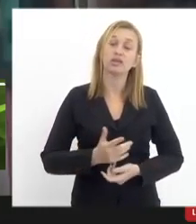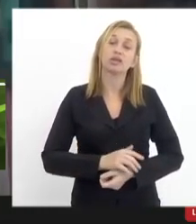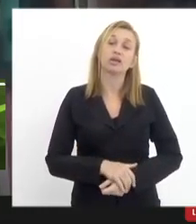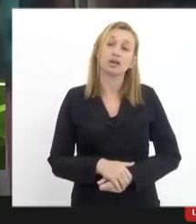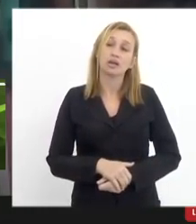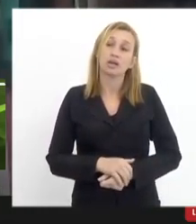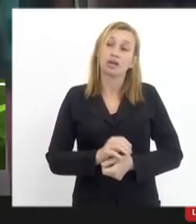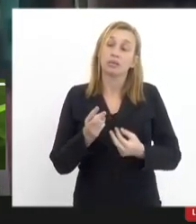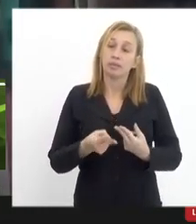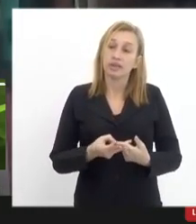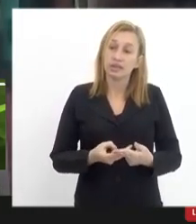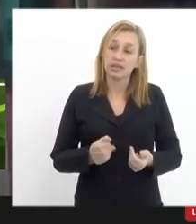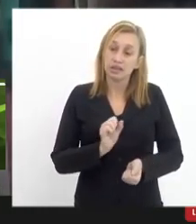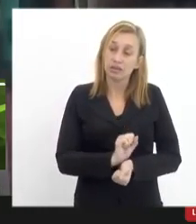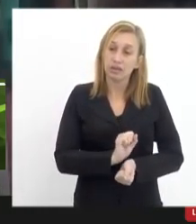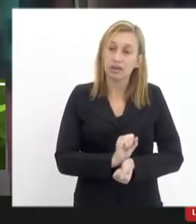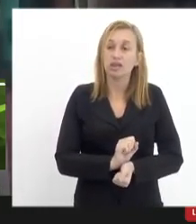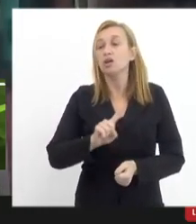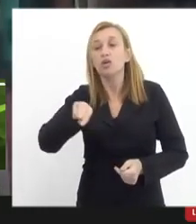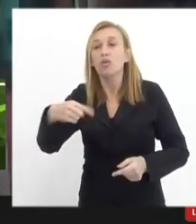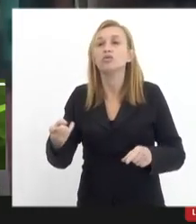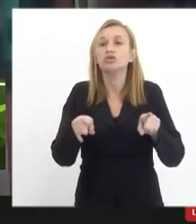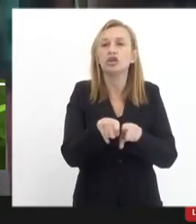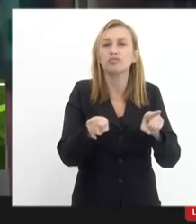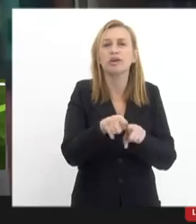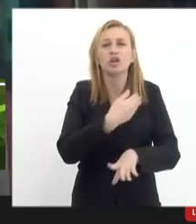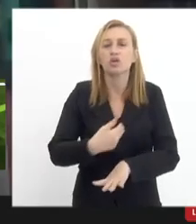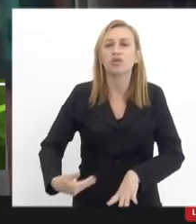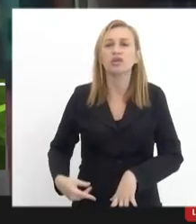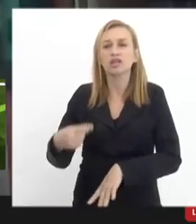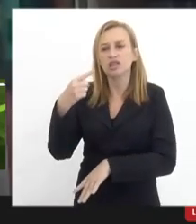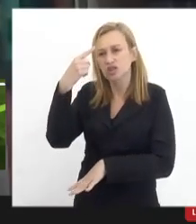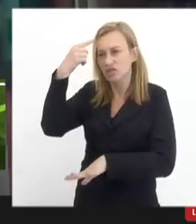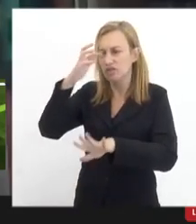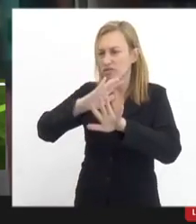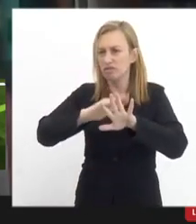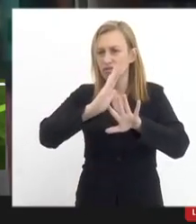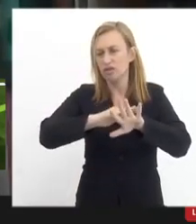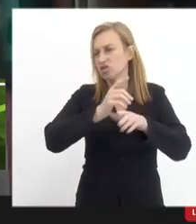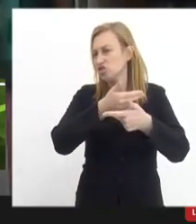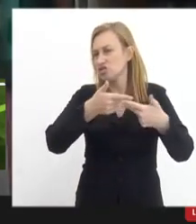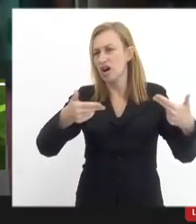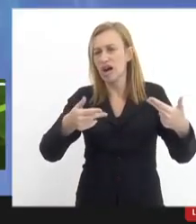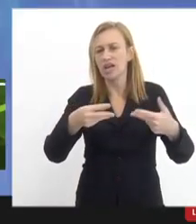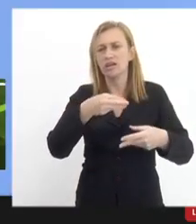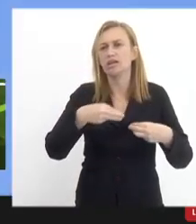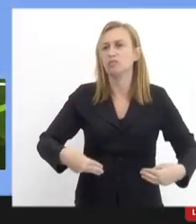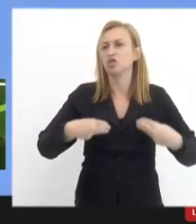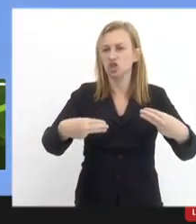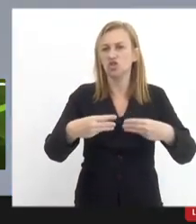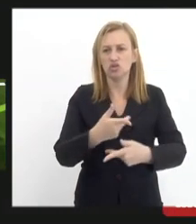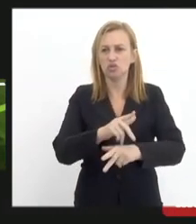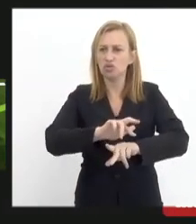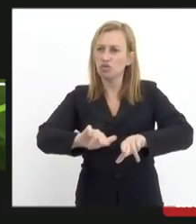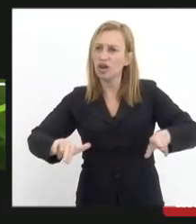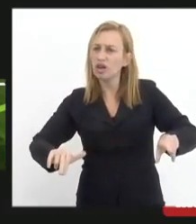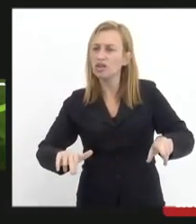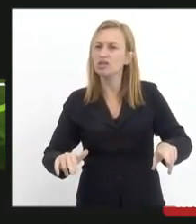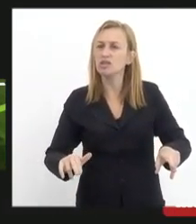momentos, a despeito de termos tido governos de ideologias diversas, ministros e ministras